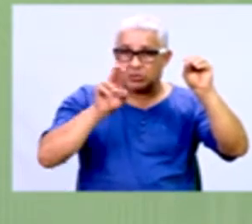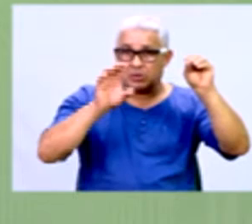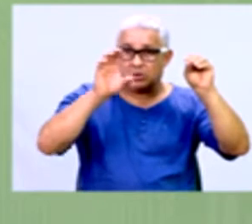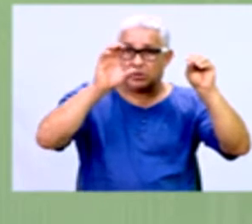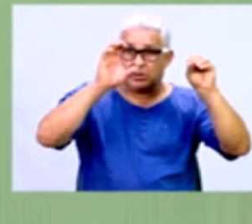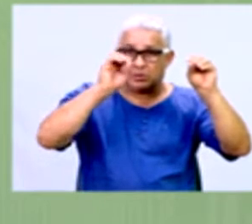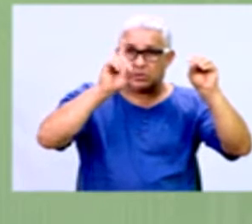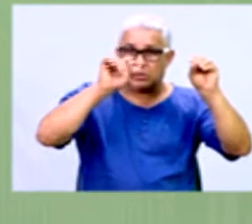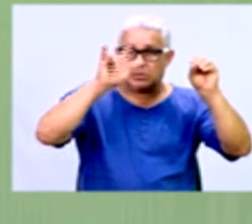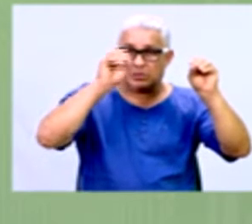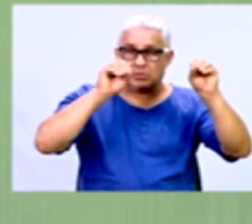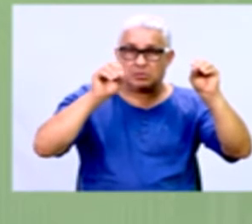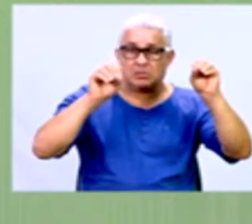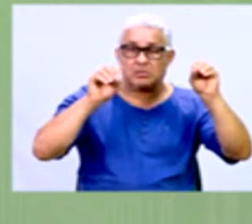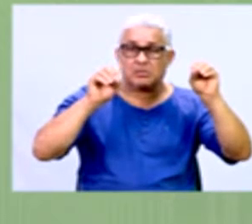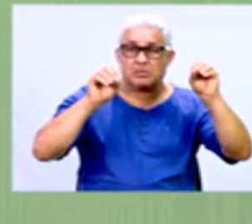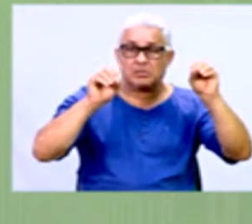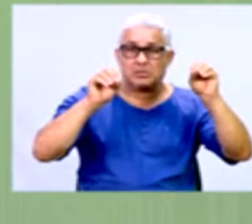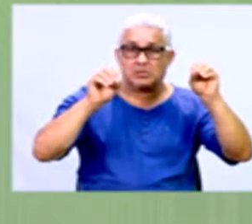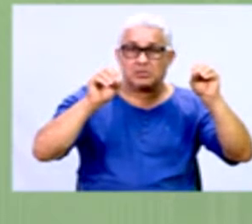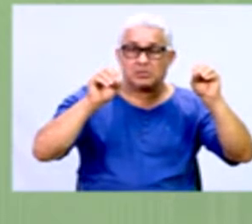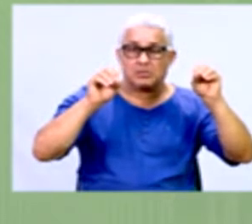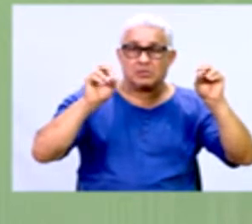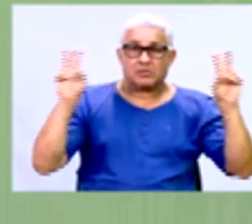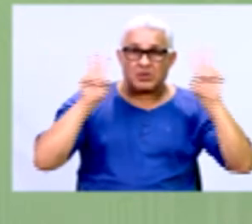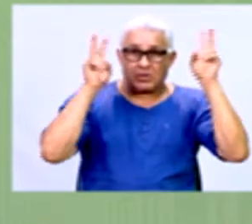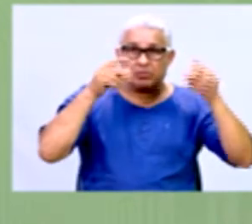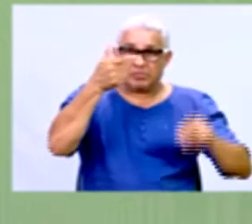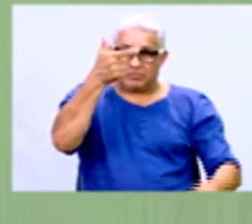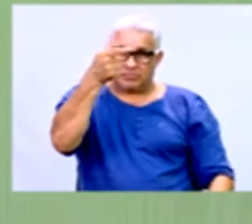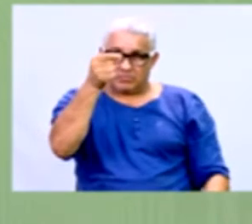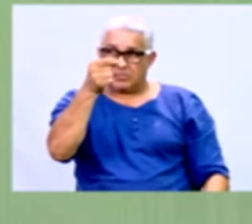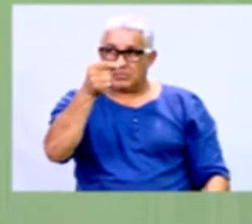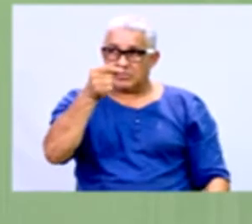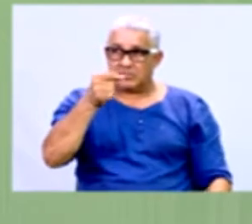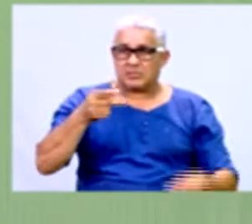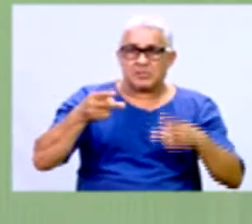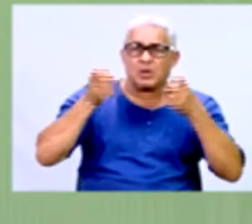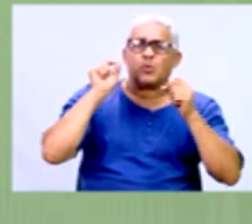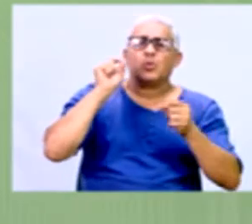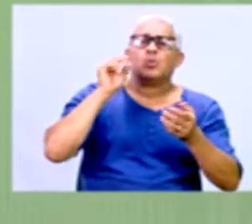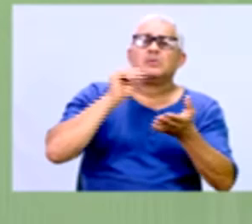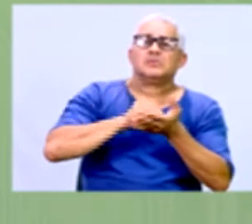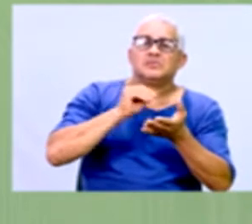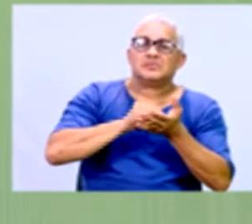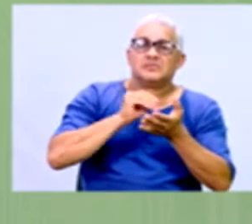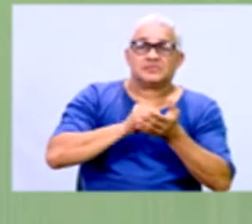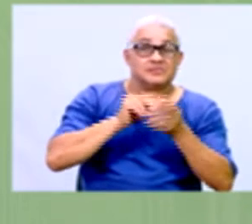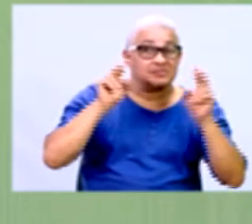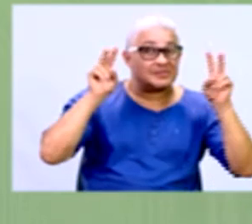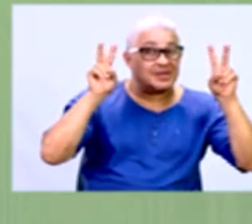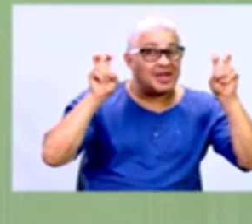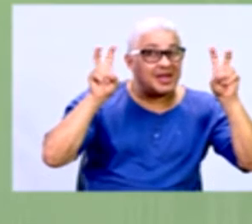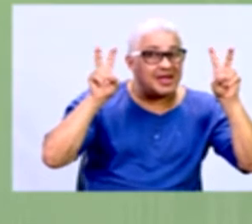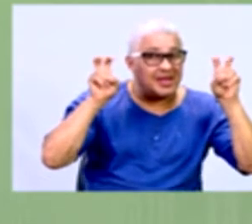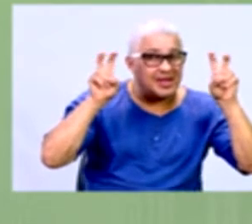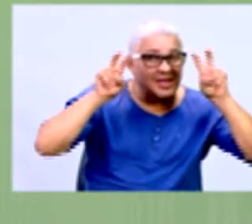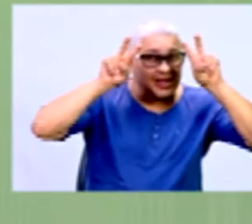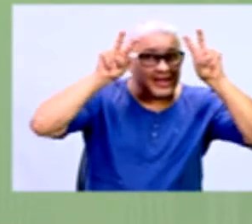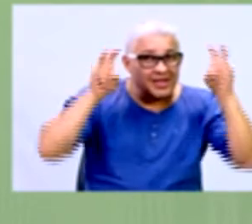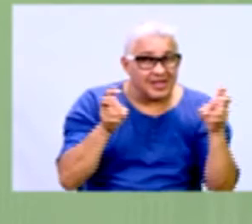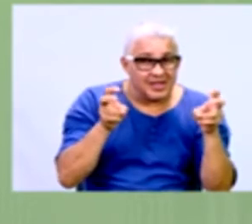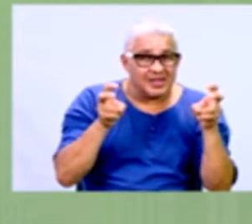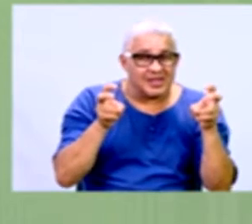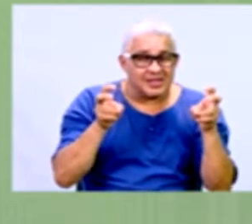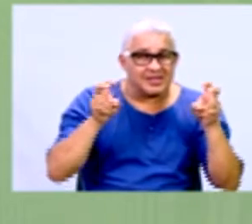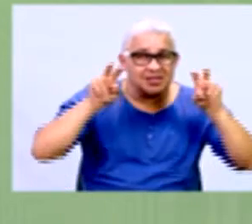né? E o valor dessa chave é 20. Percebam aqui, ó, o que faltou, galera? Faltou aspas, né? Mas tá errado